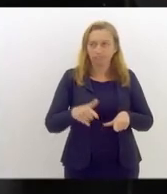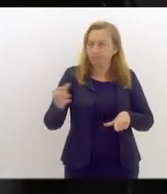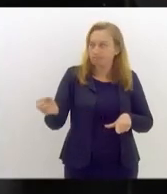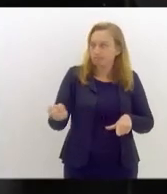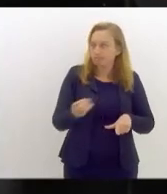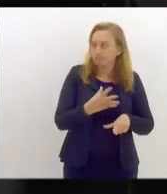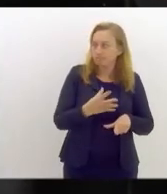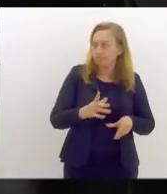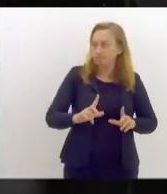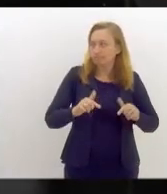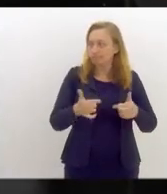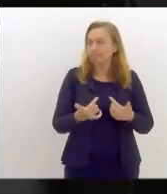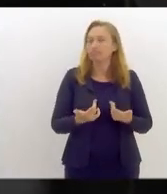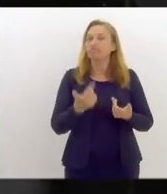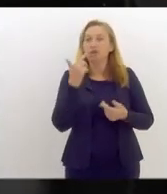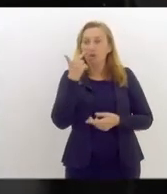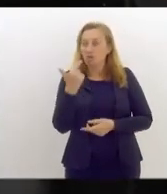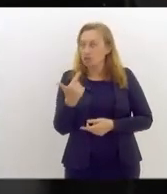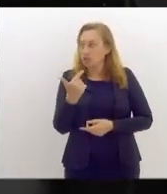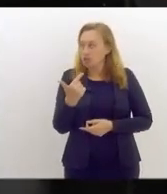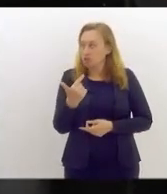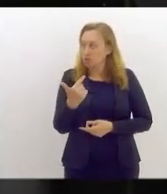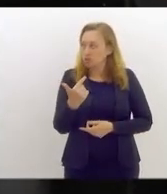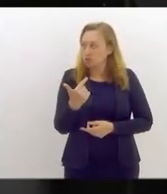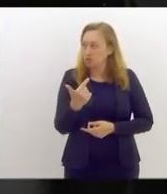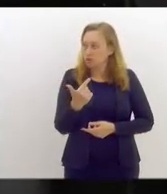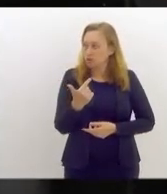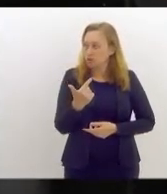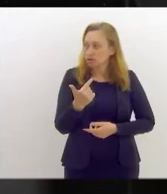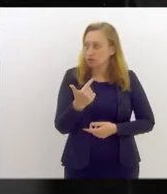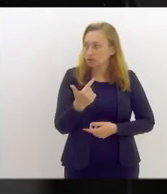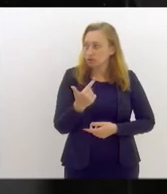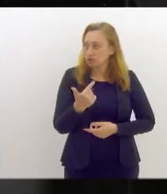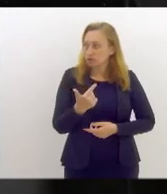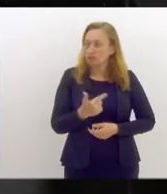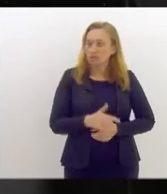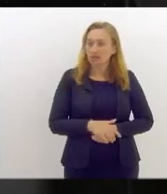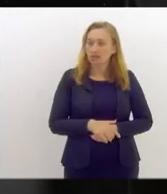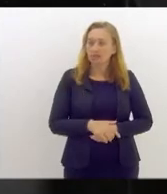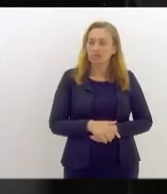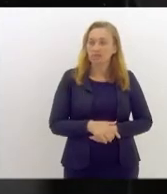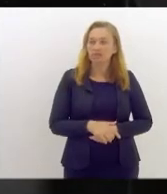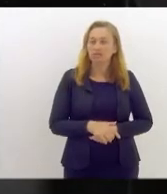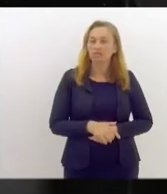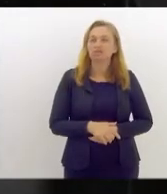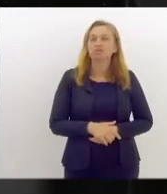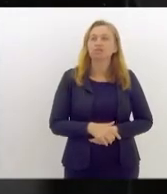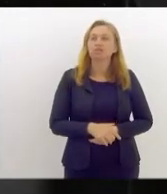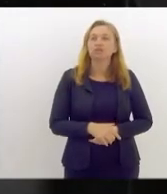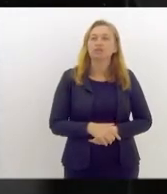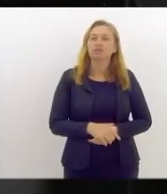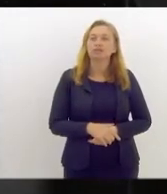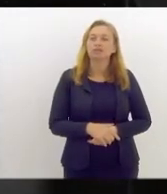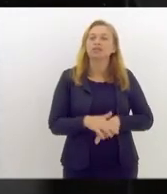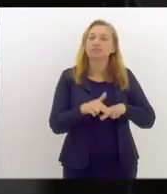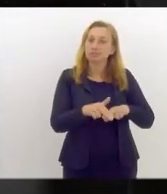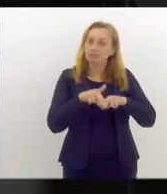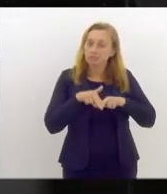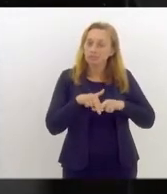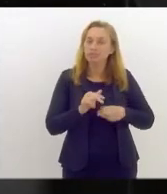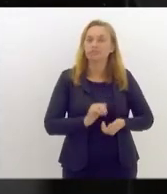e eu vejo nesses desembargadores essa linha de ação por isso